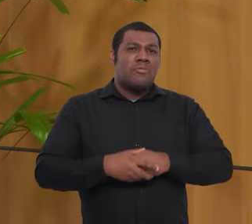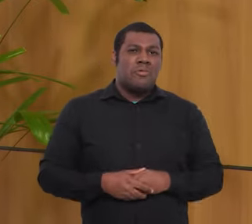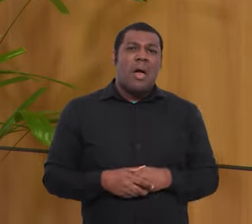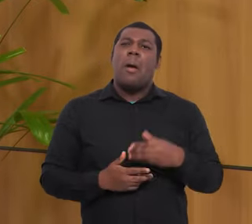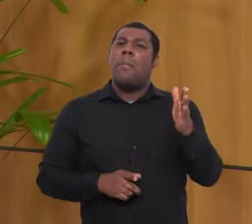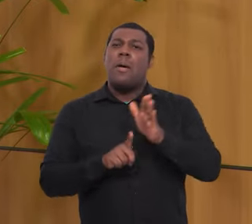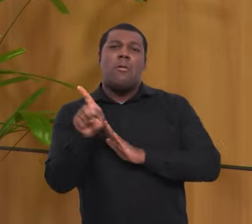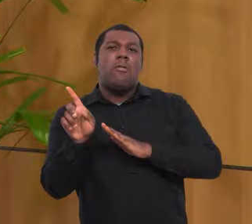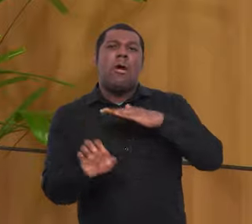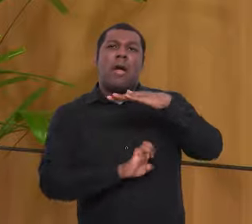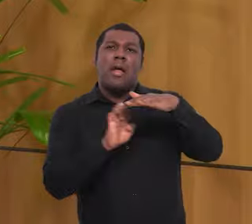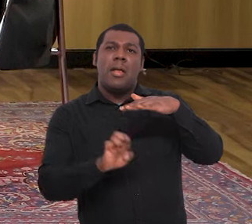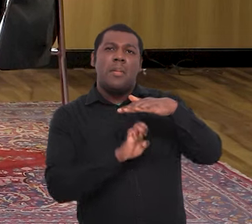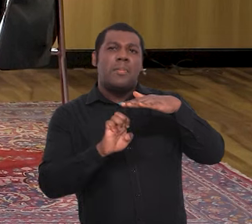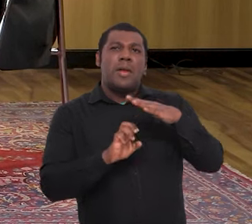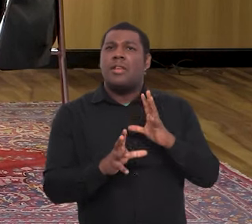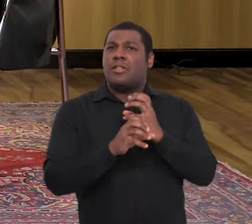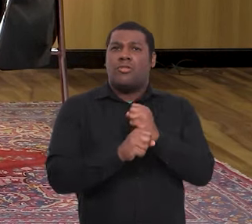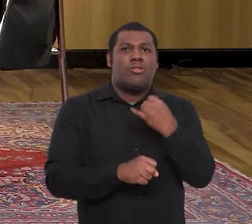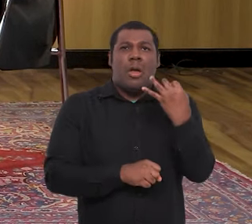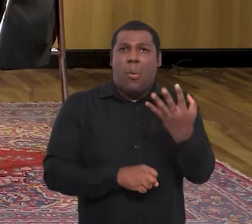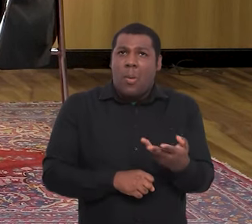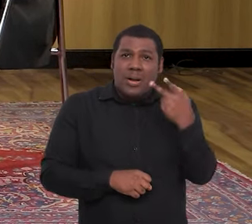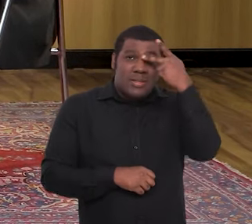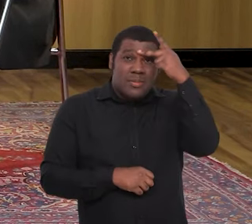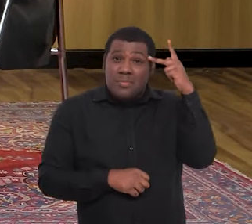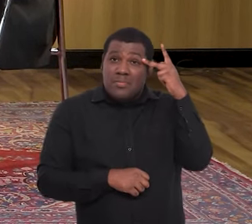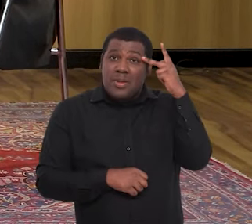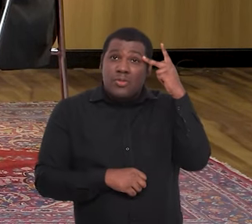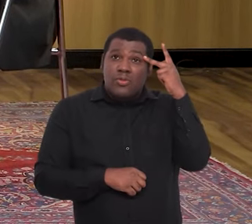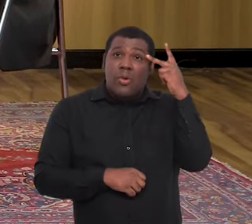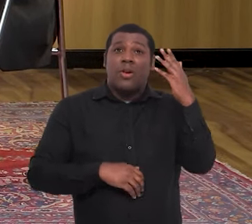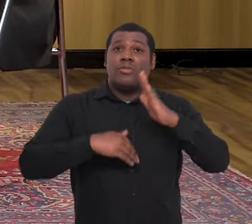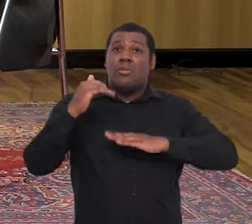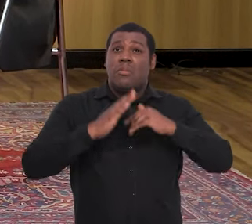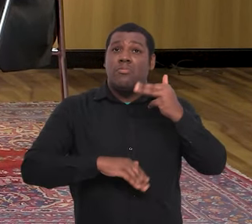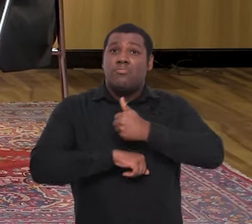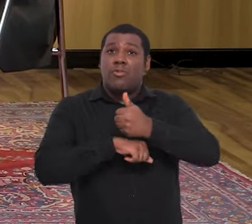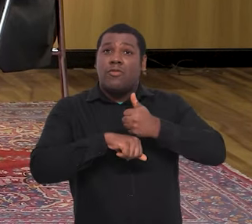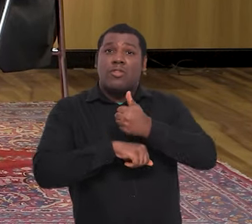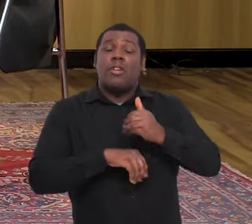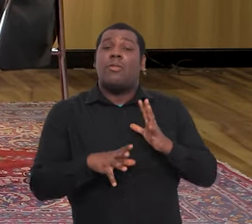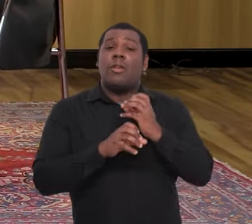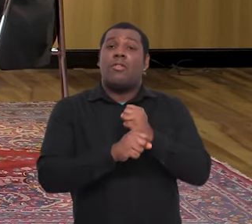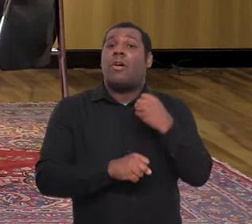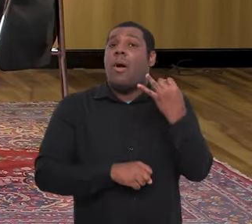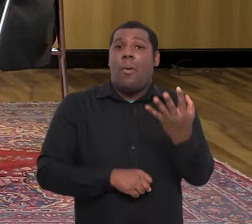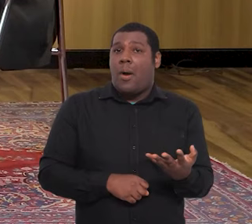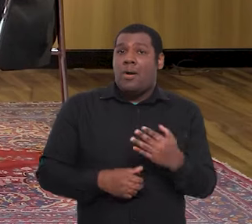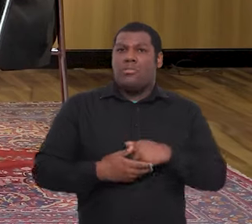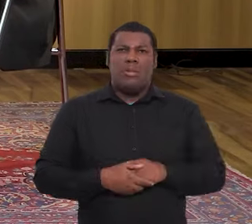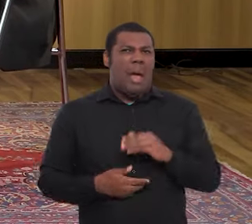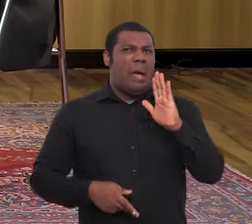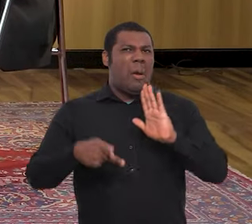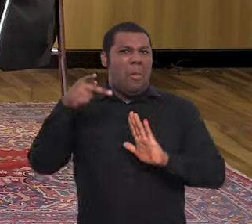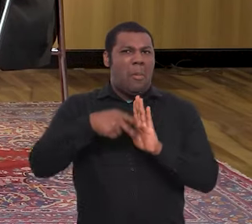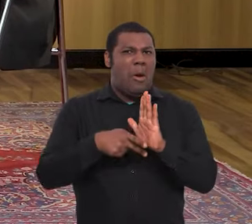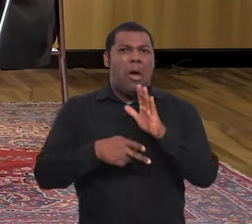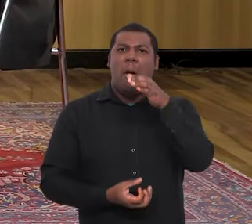né e o que que motivou a criação desse projeto bom primeiro a motivação vem da reivindicação os